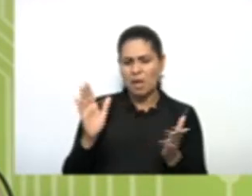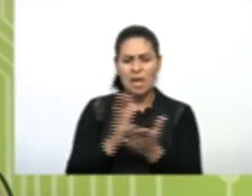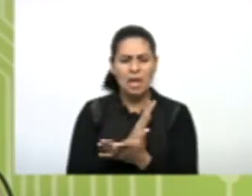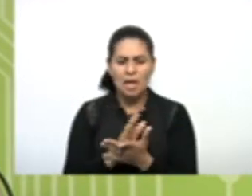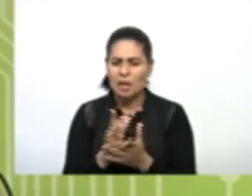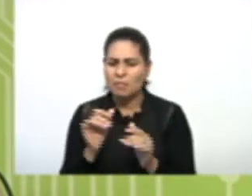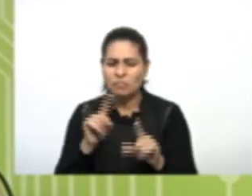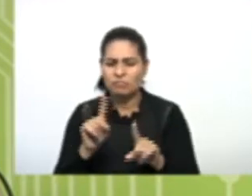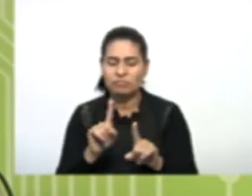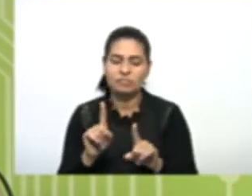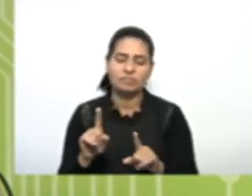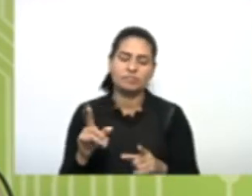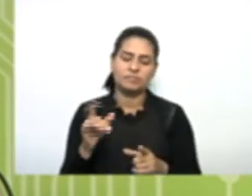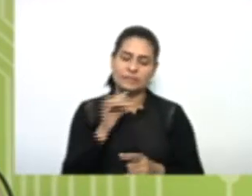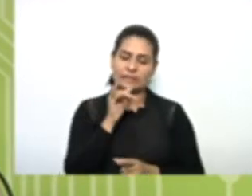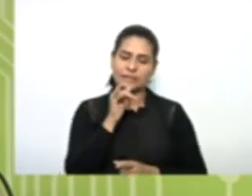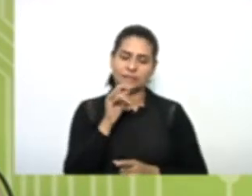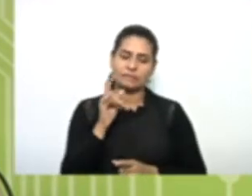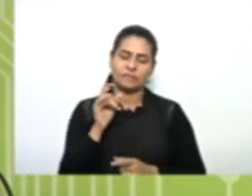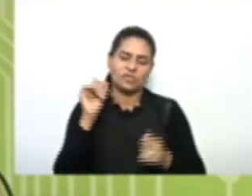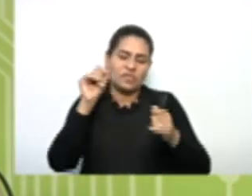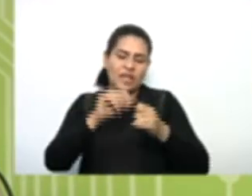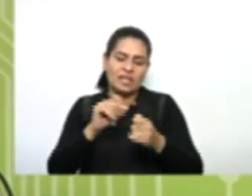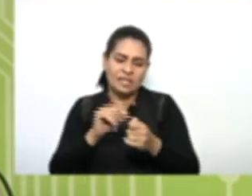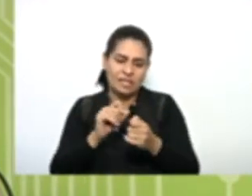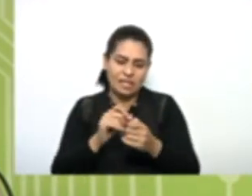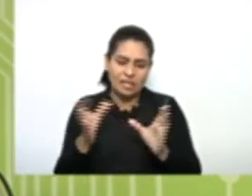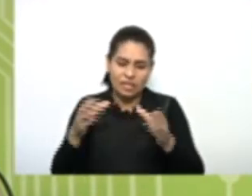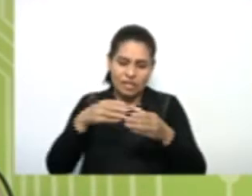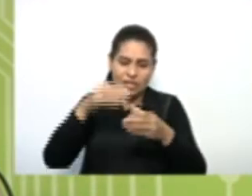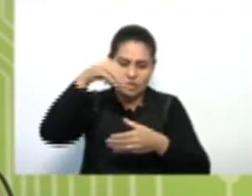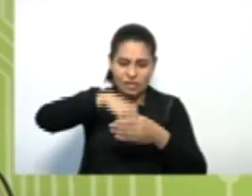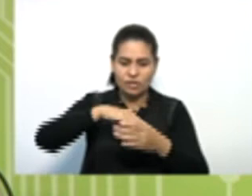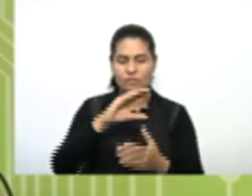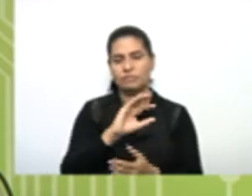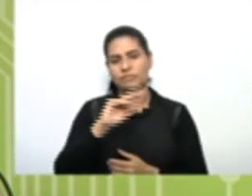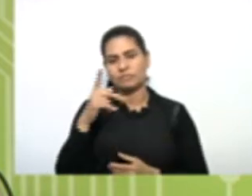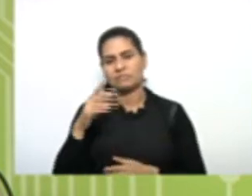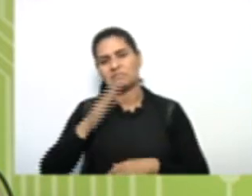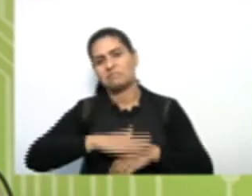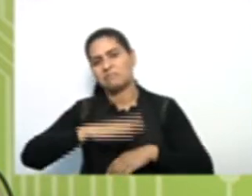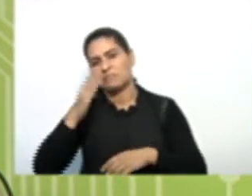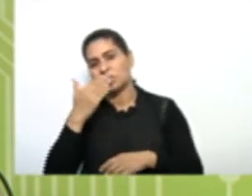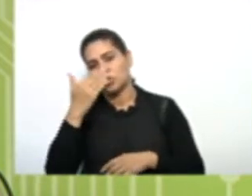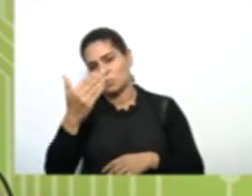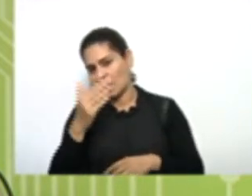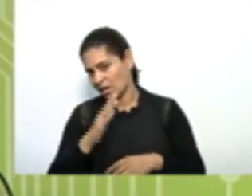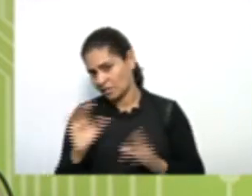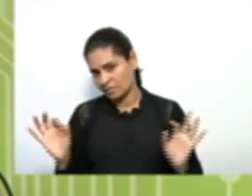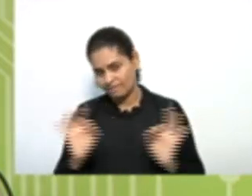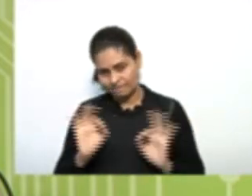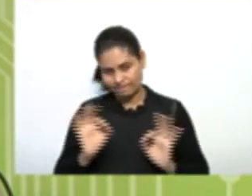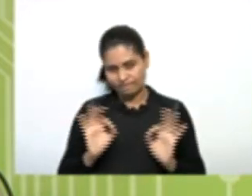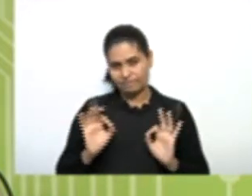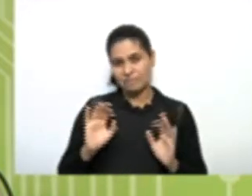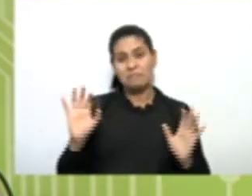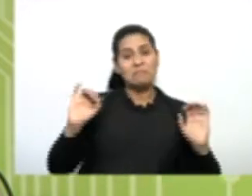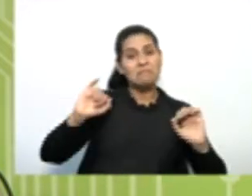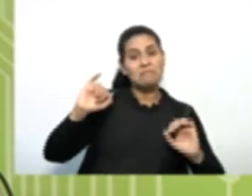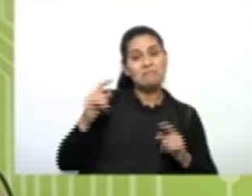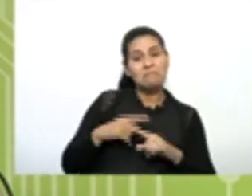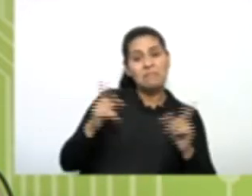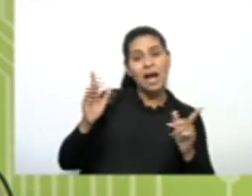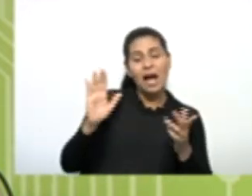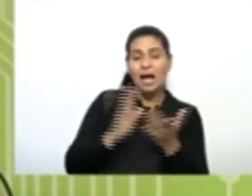intenção, nós não temos aqui esse intuito de, numa cooperativa, cobrar além do que custos. Quando isso acontece, nós chamamos